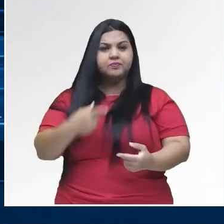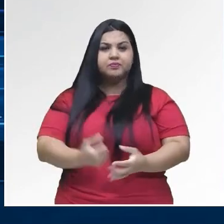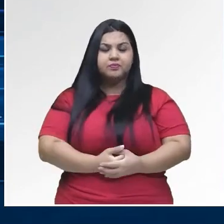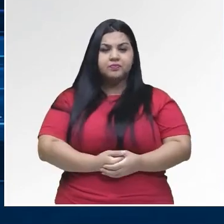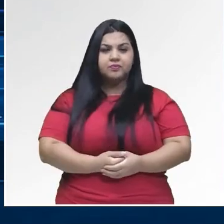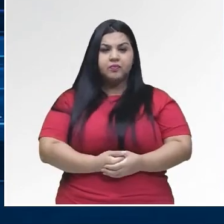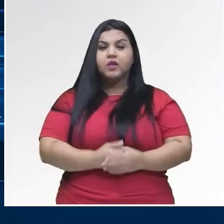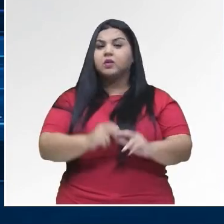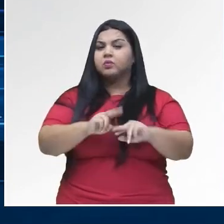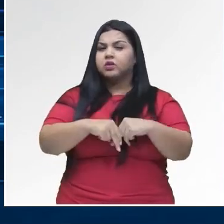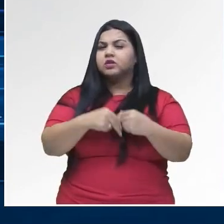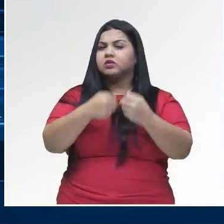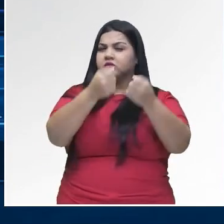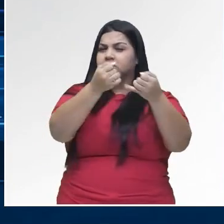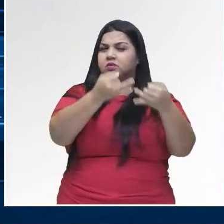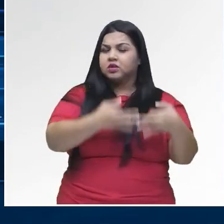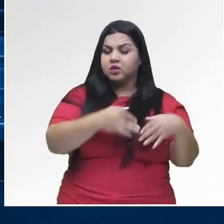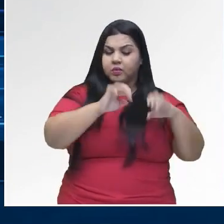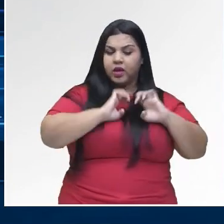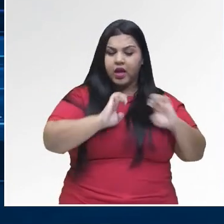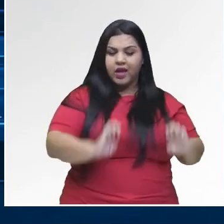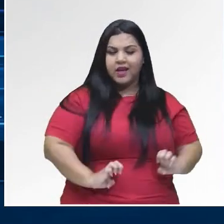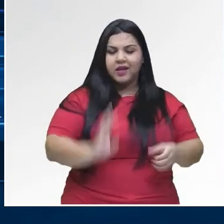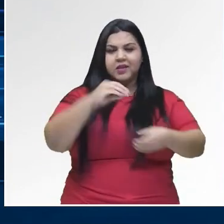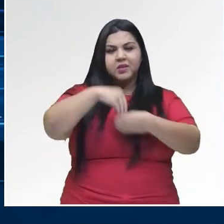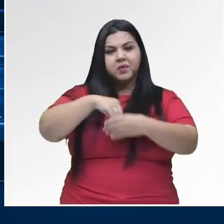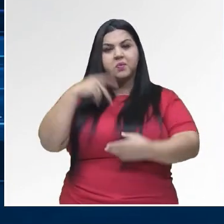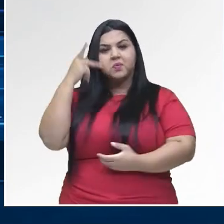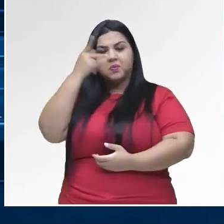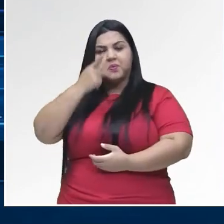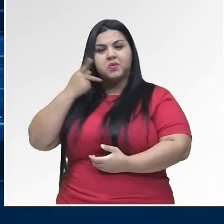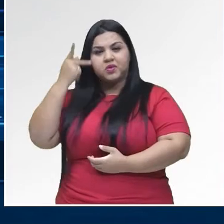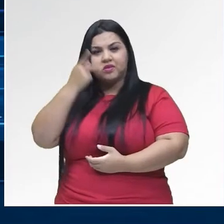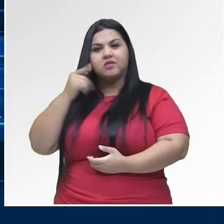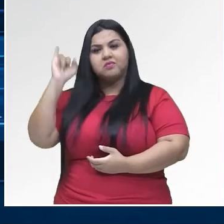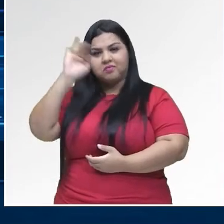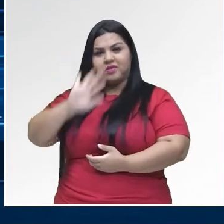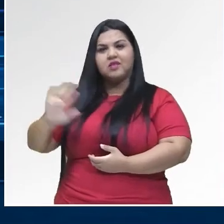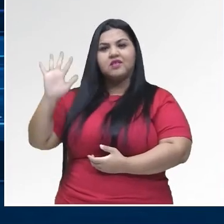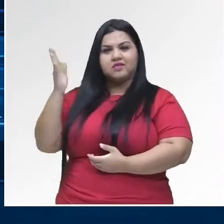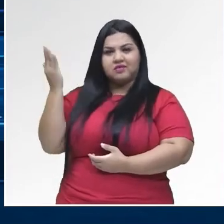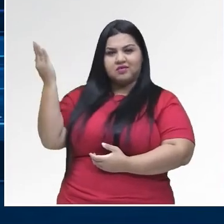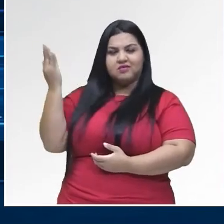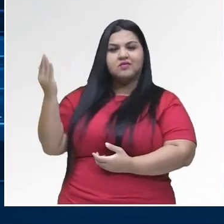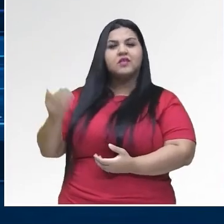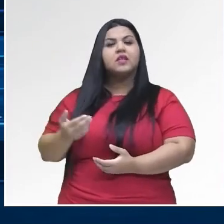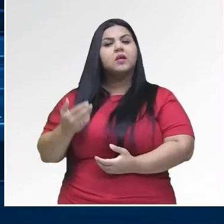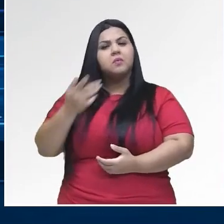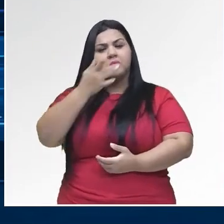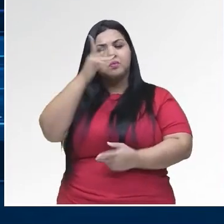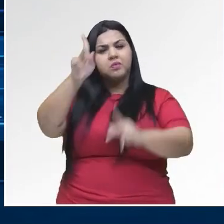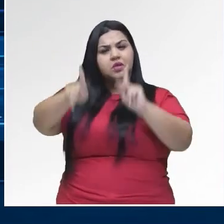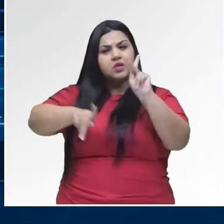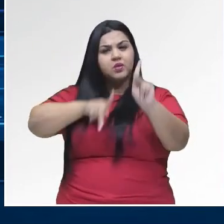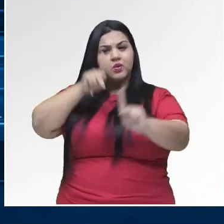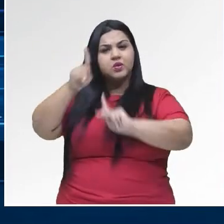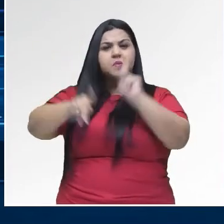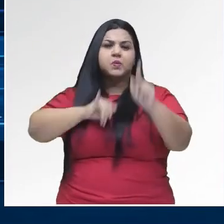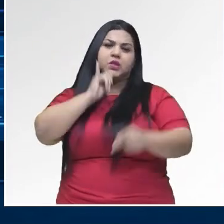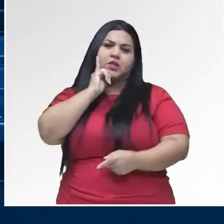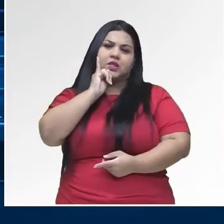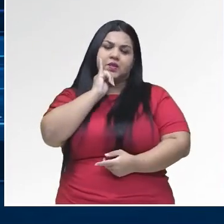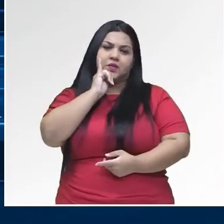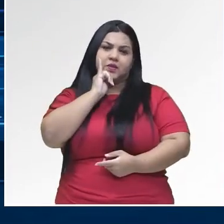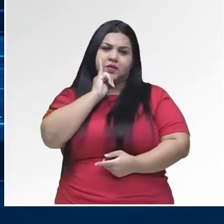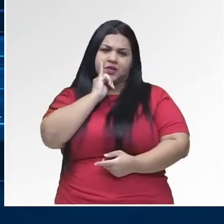É por isso que quando a gente fala de ética na política, como vocês podem ver aí na imagem, né? Pessoas ali, por exemplo,